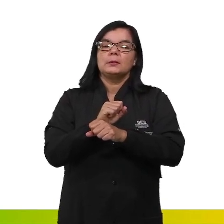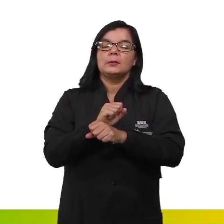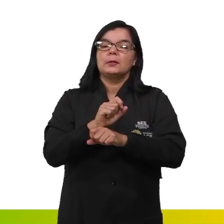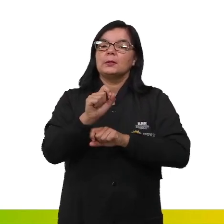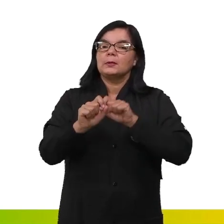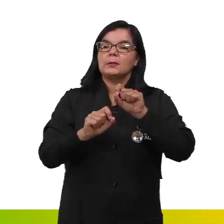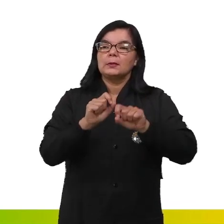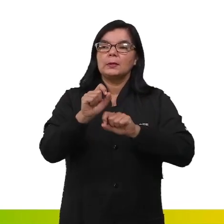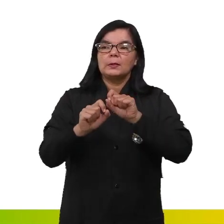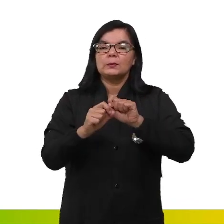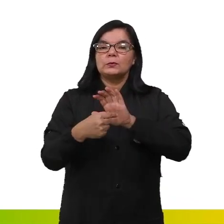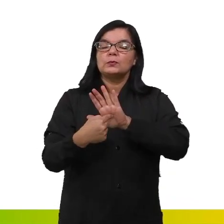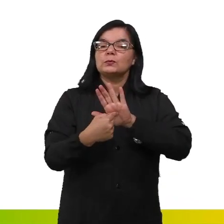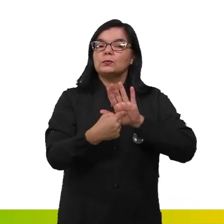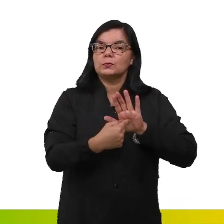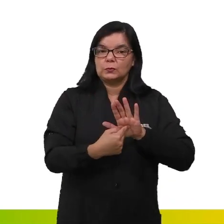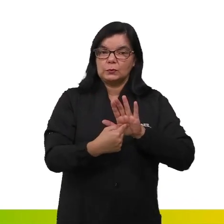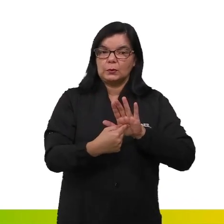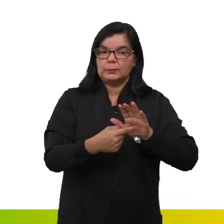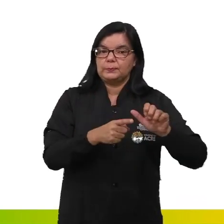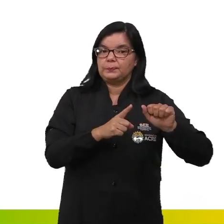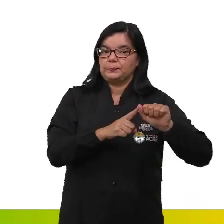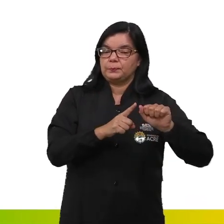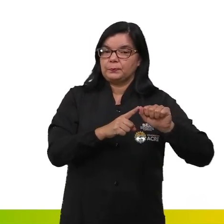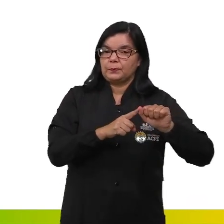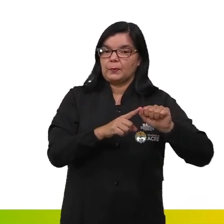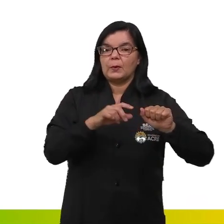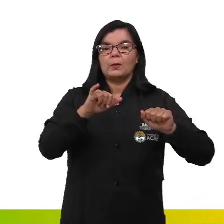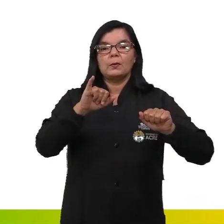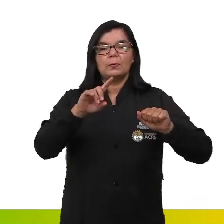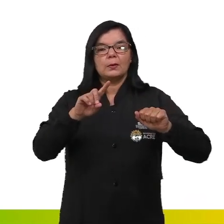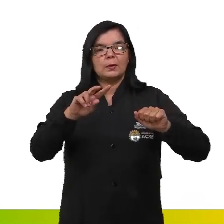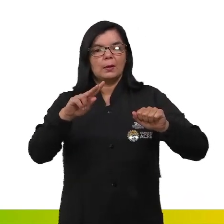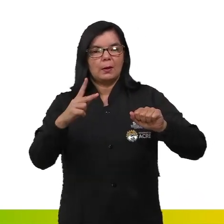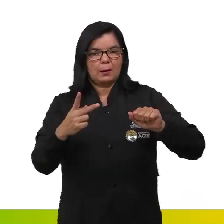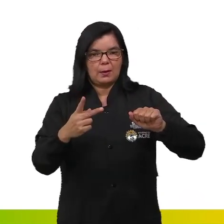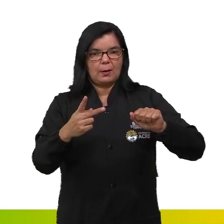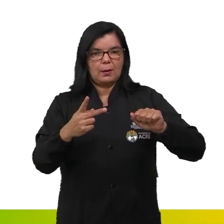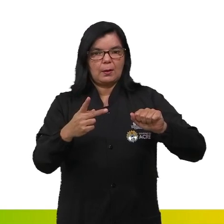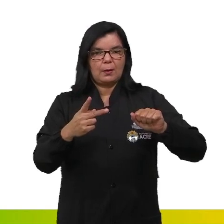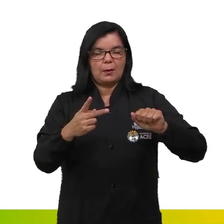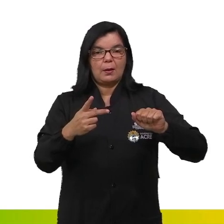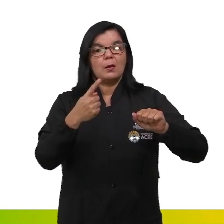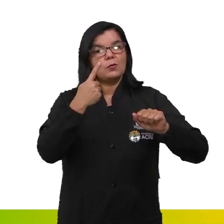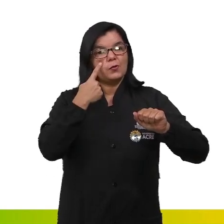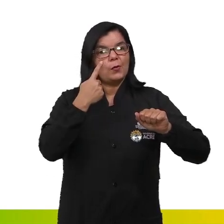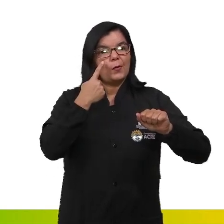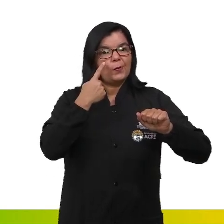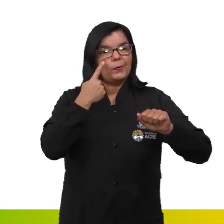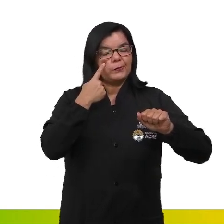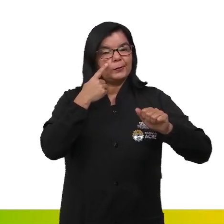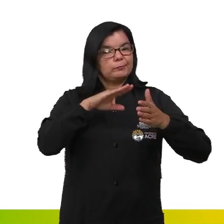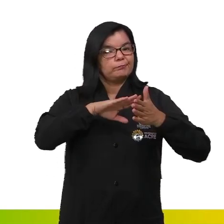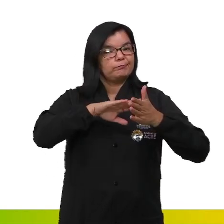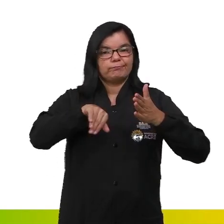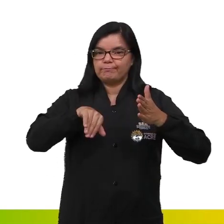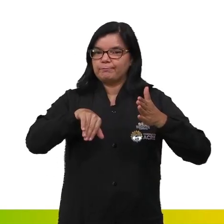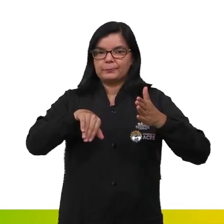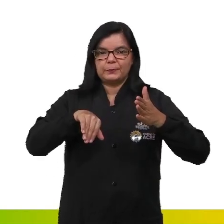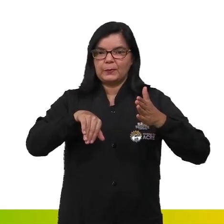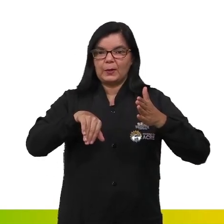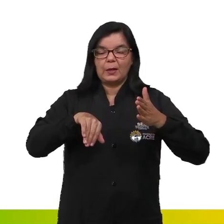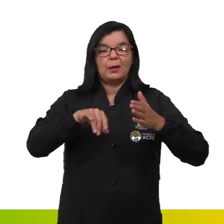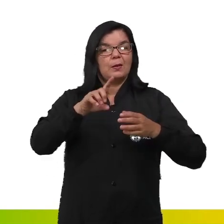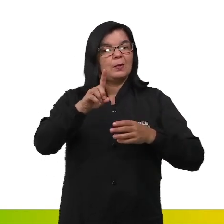estão relacionados, opção A, o IDH. De início, a gente já pode descartar a opção A, tá?